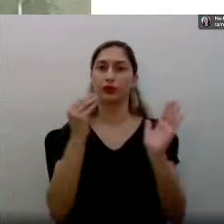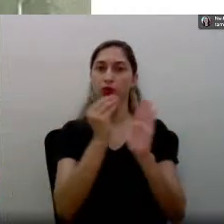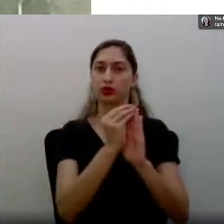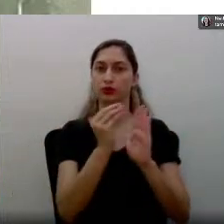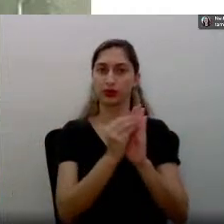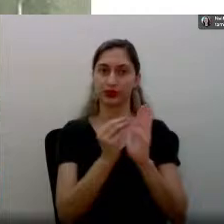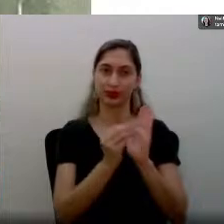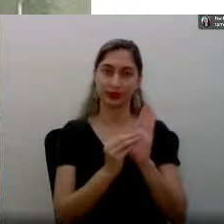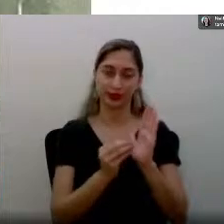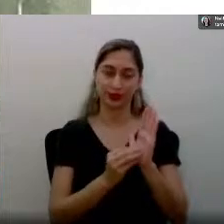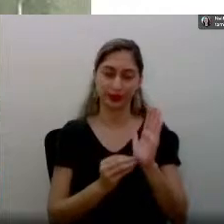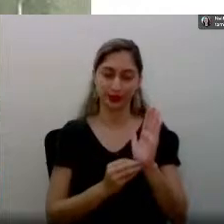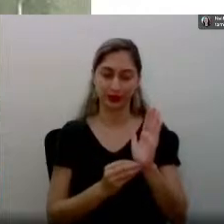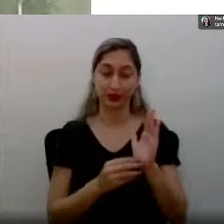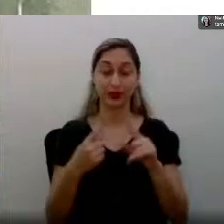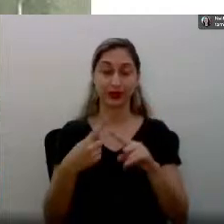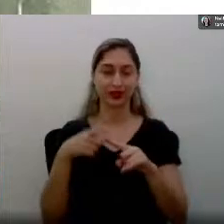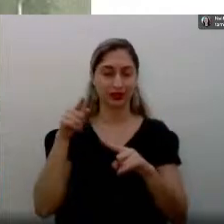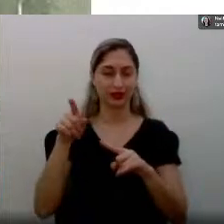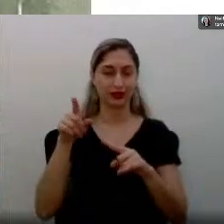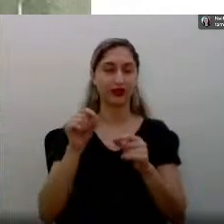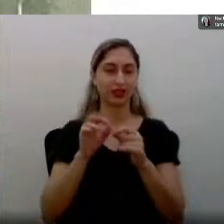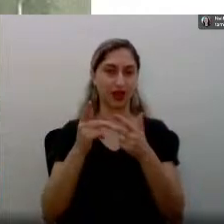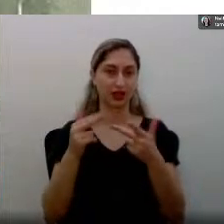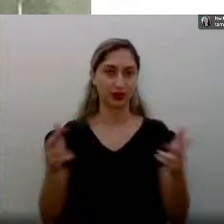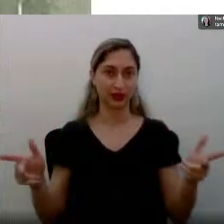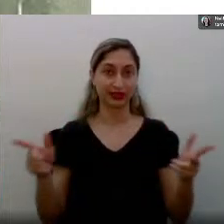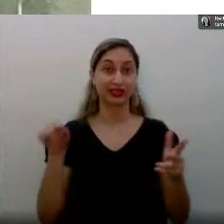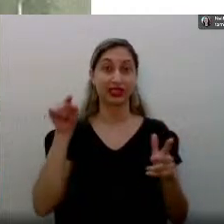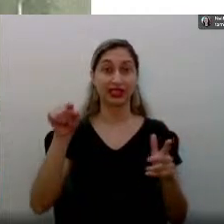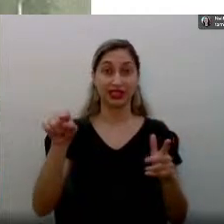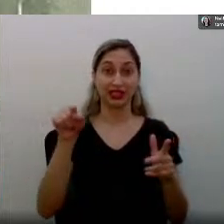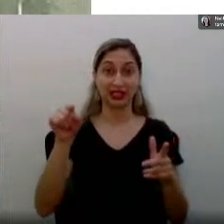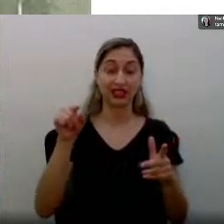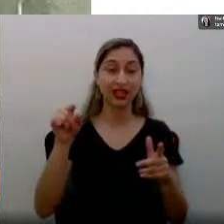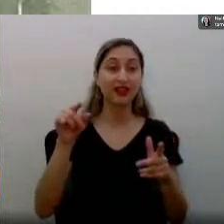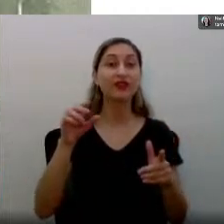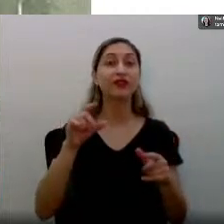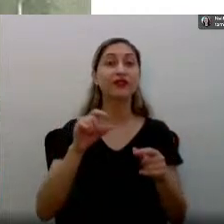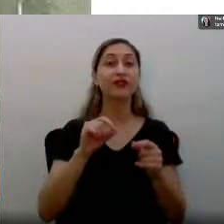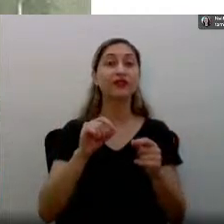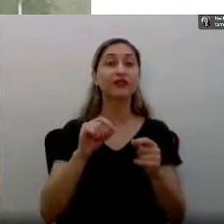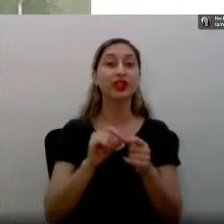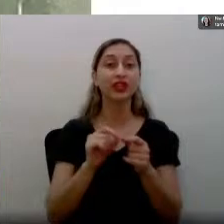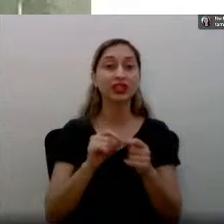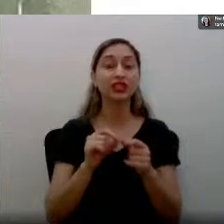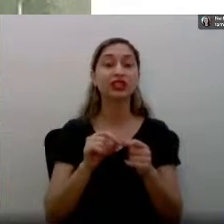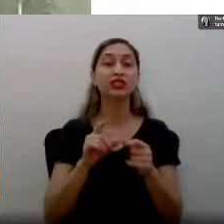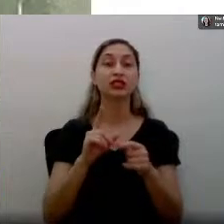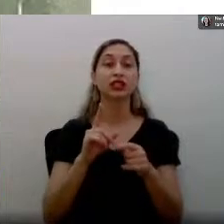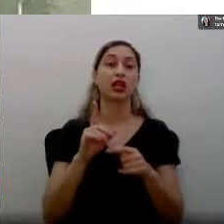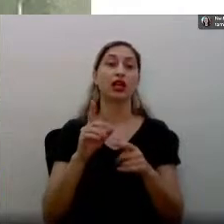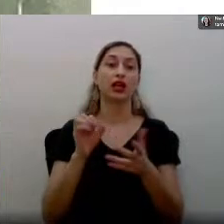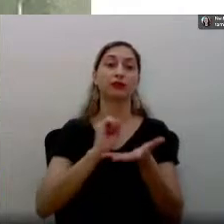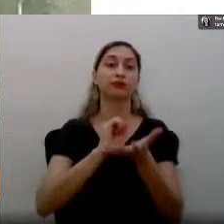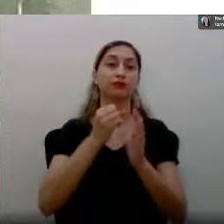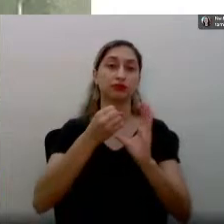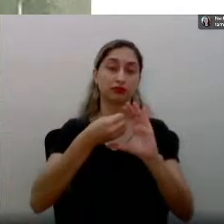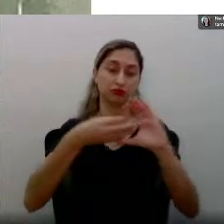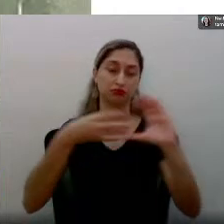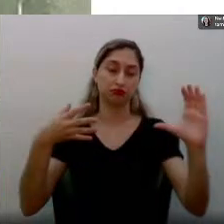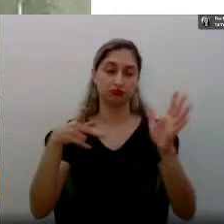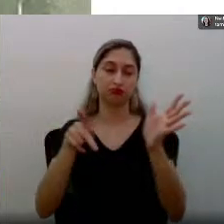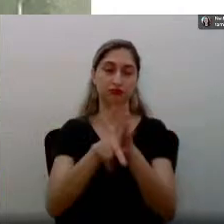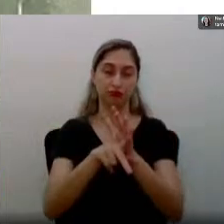tá de acelerador de partículas cada vez mais potentes né que caracterizou a física nuclear do pós-guerra Ele abriu terrenos a ciência no Brasil